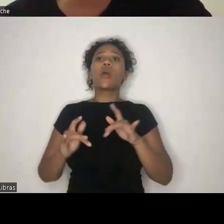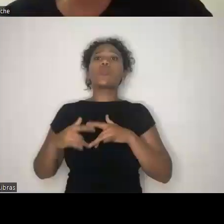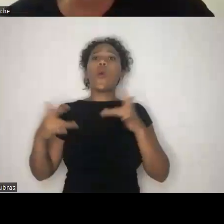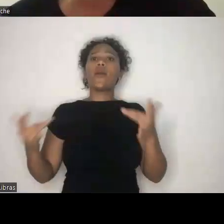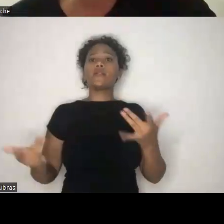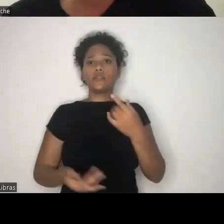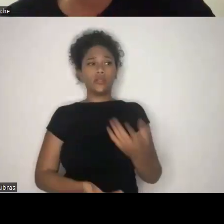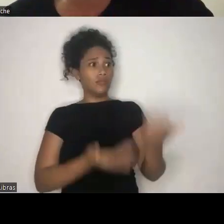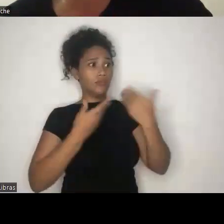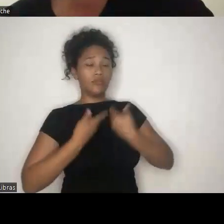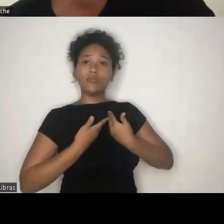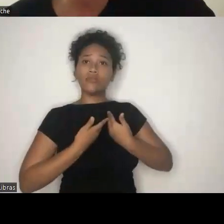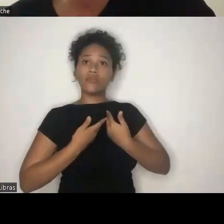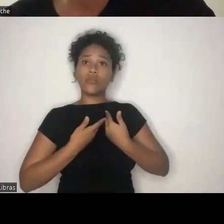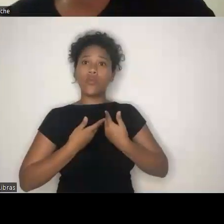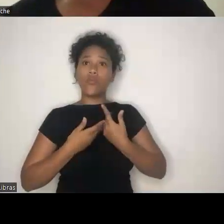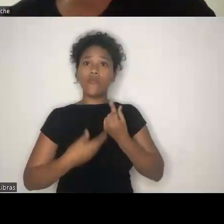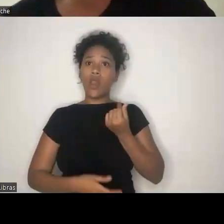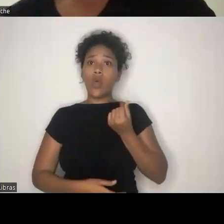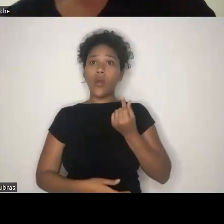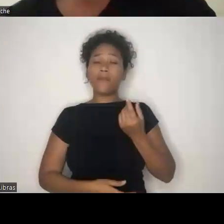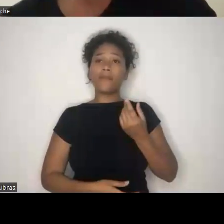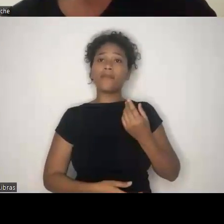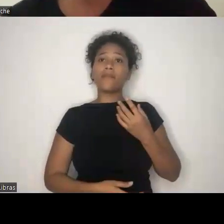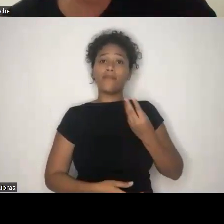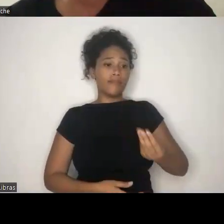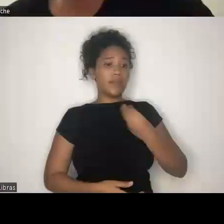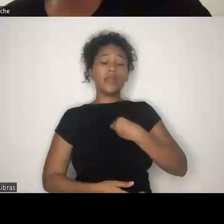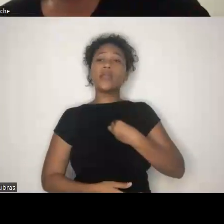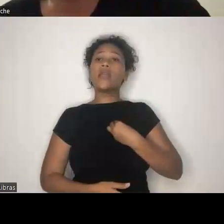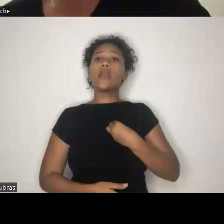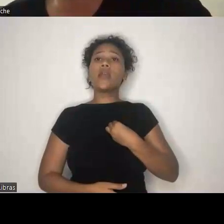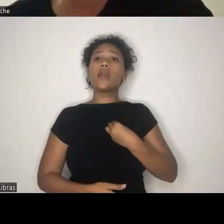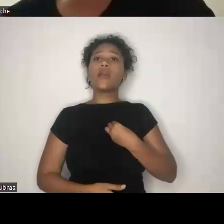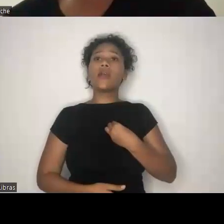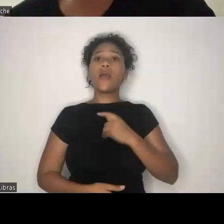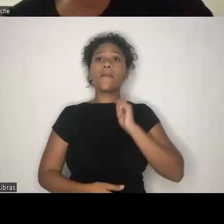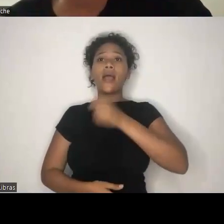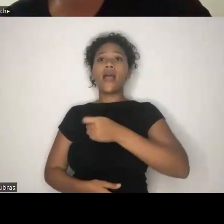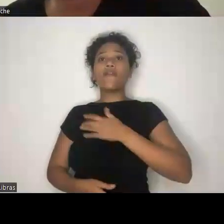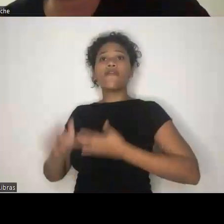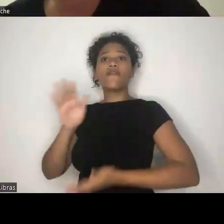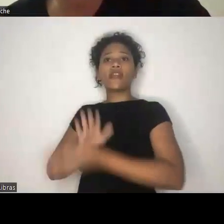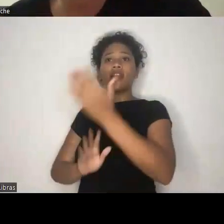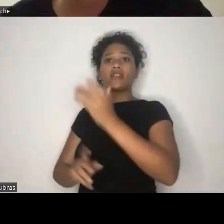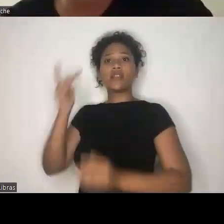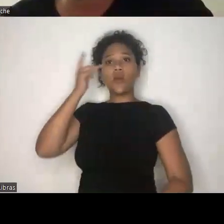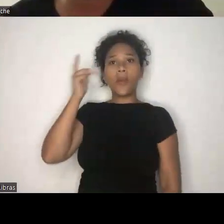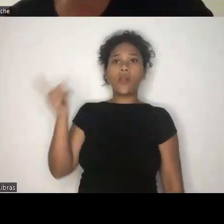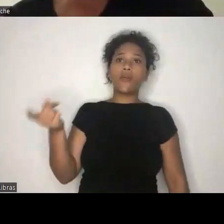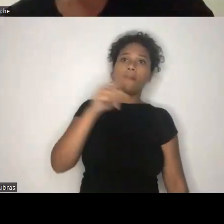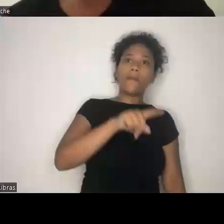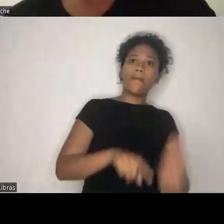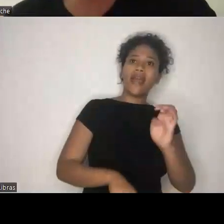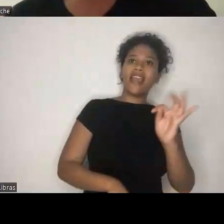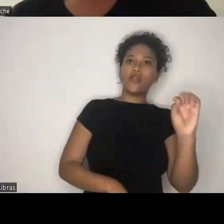recebi praticamente um valor que me colocava pagava os meus custos de viagem de São Paulo para Barretos e mais nada